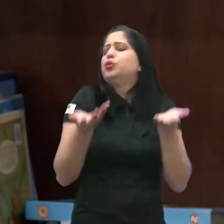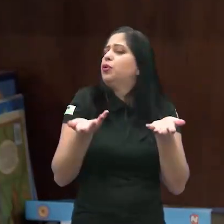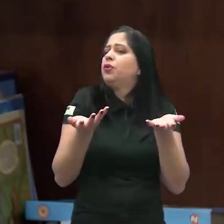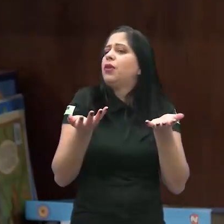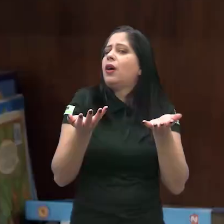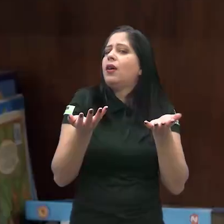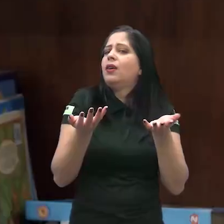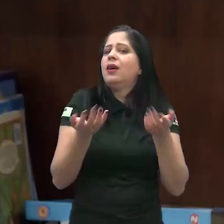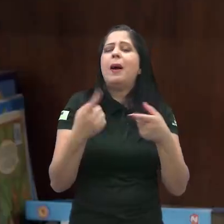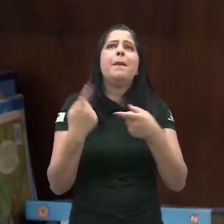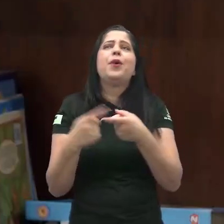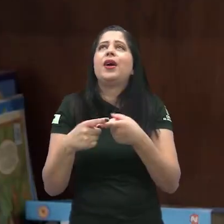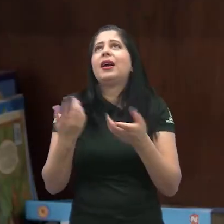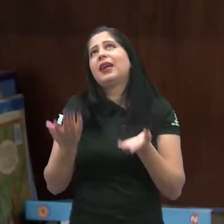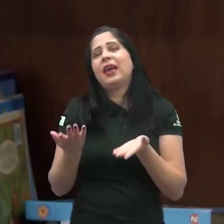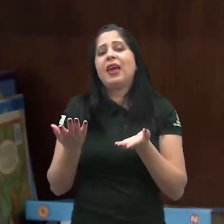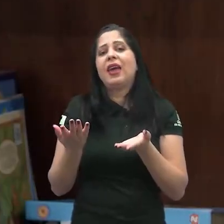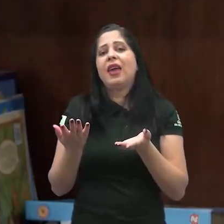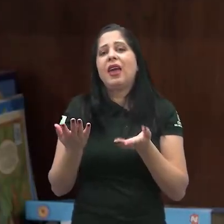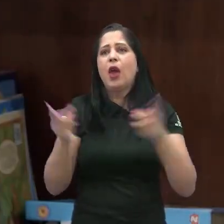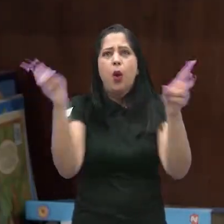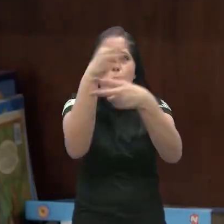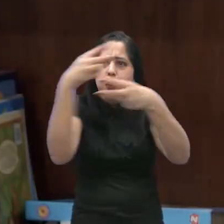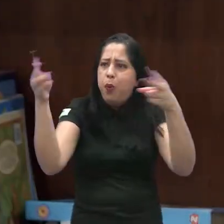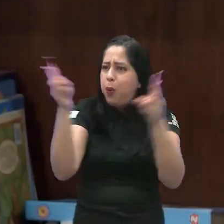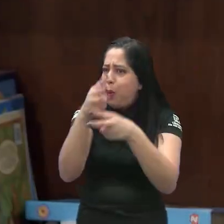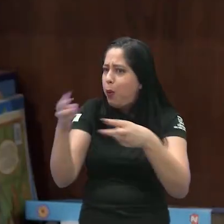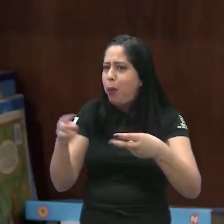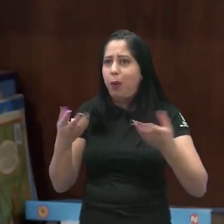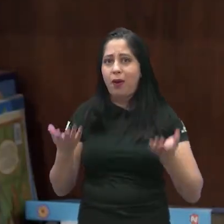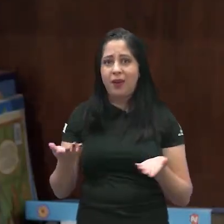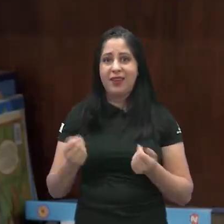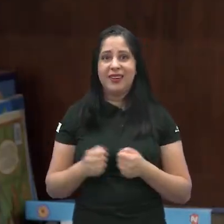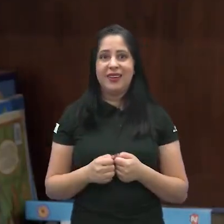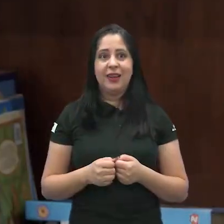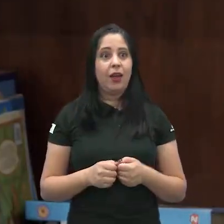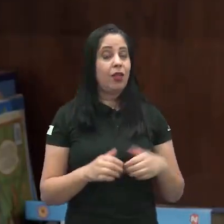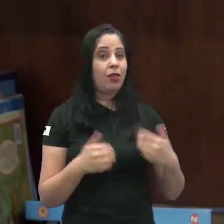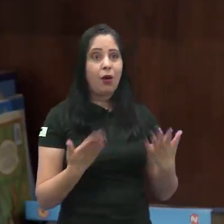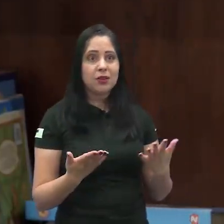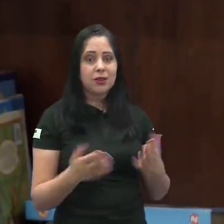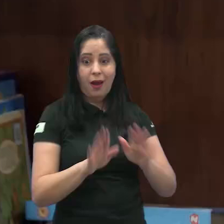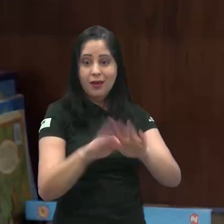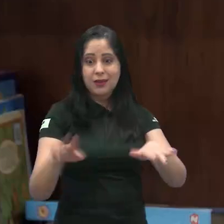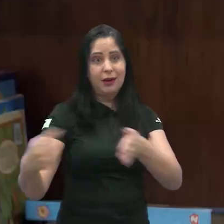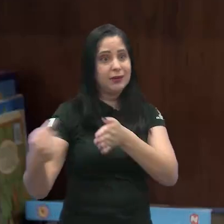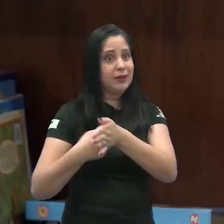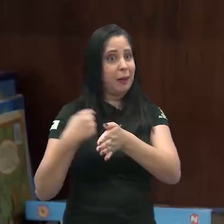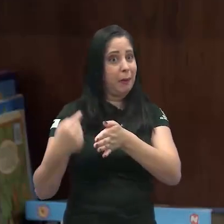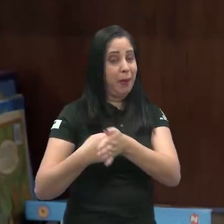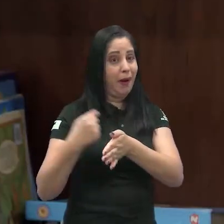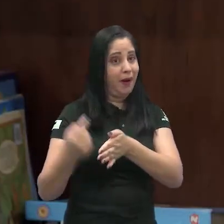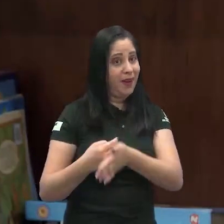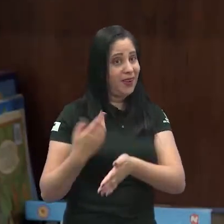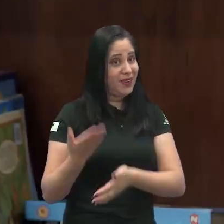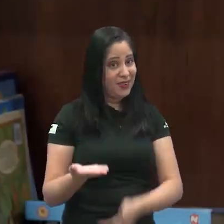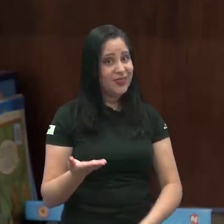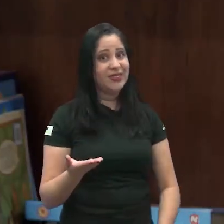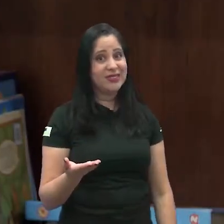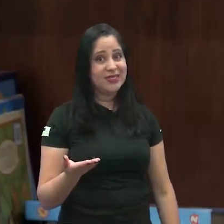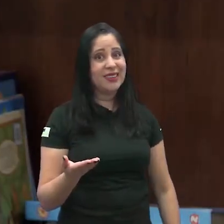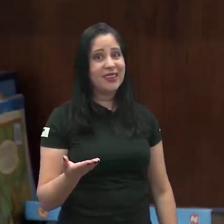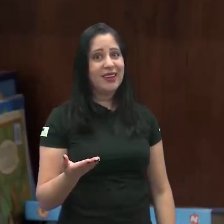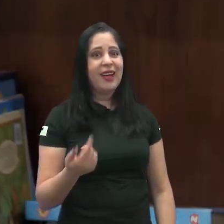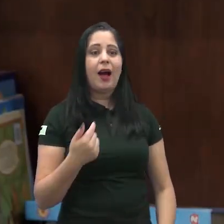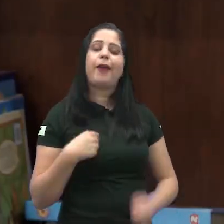assim? Tia, por que tá ventando muito? Então, é umas perguntas assim de criança que vêm pra gente, e aí a